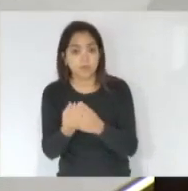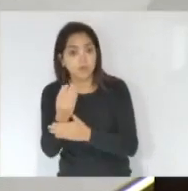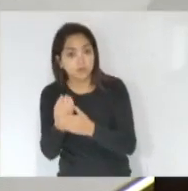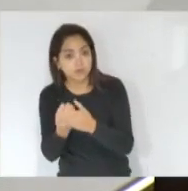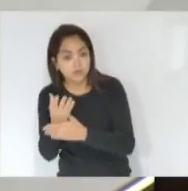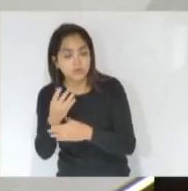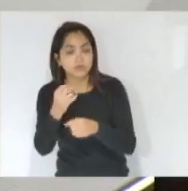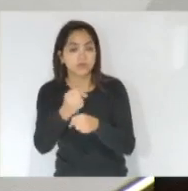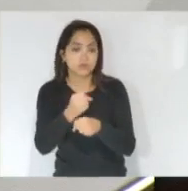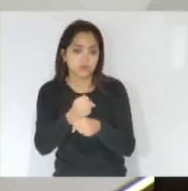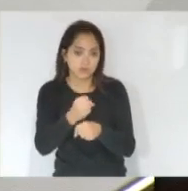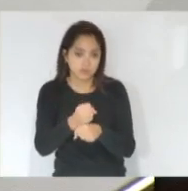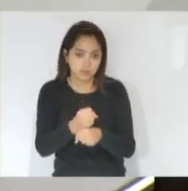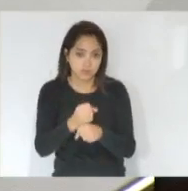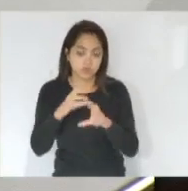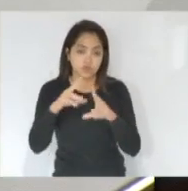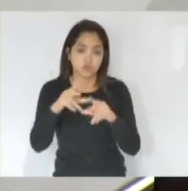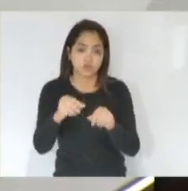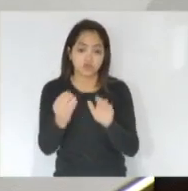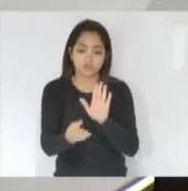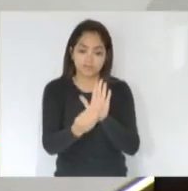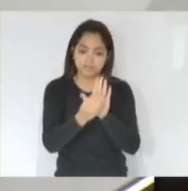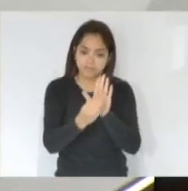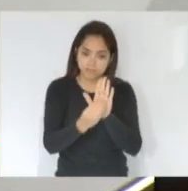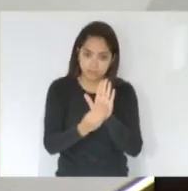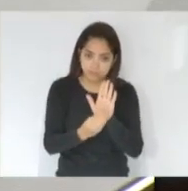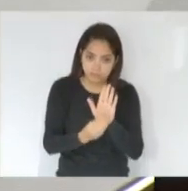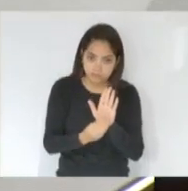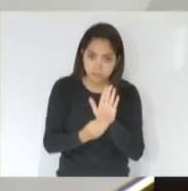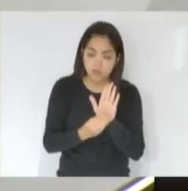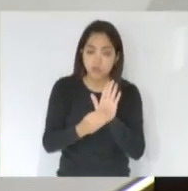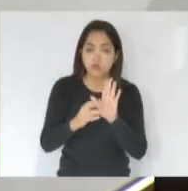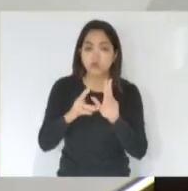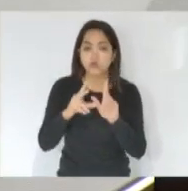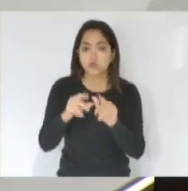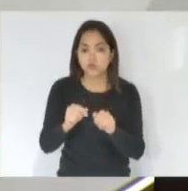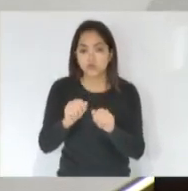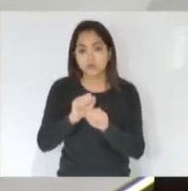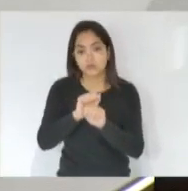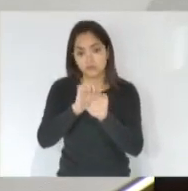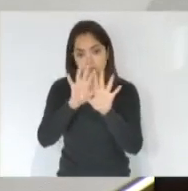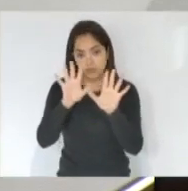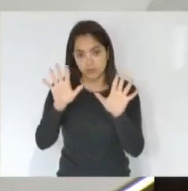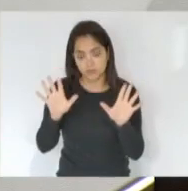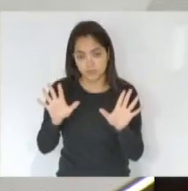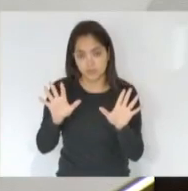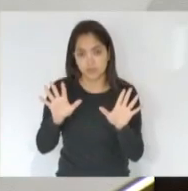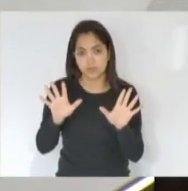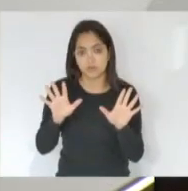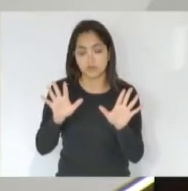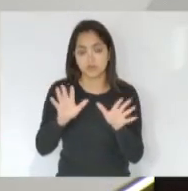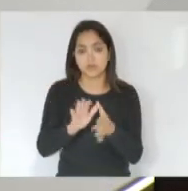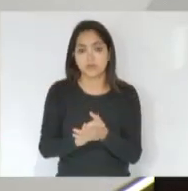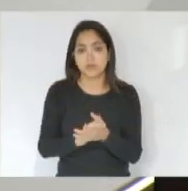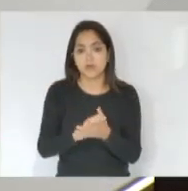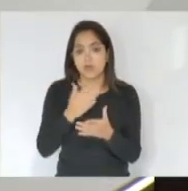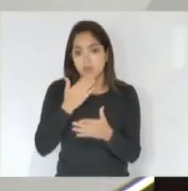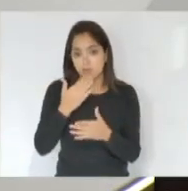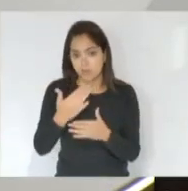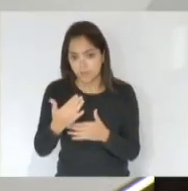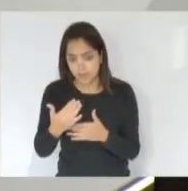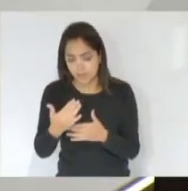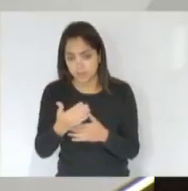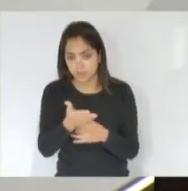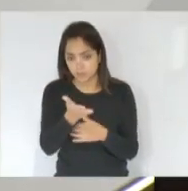construídos. Tudo em favor da transparência. Eu peço vênia dos colegas para me